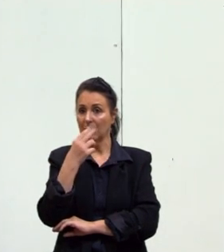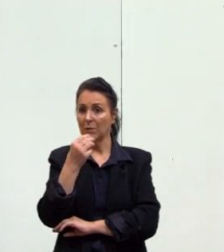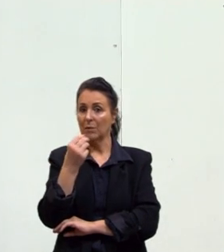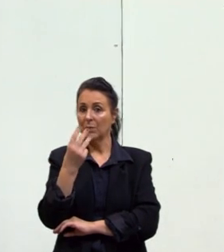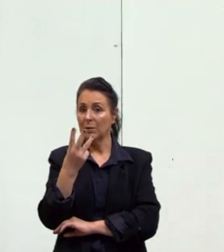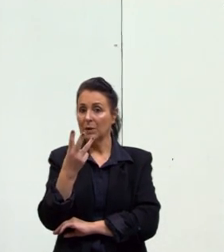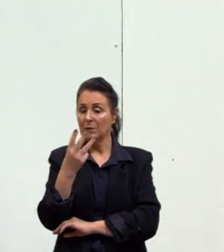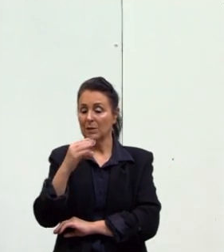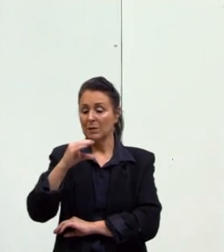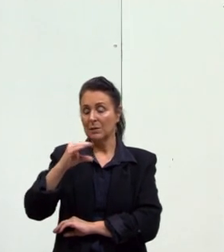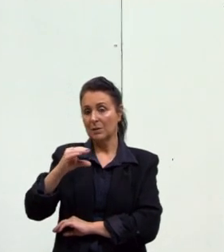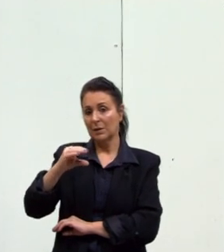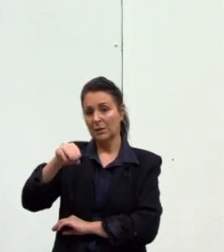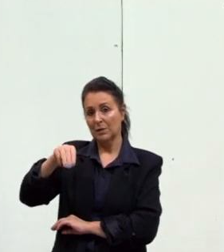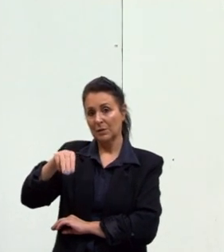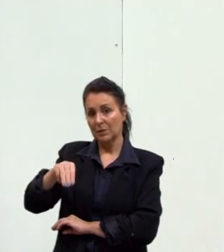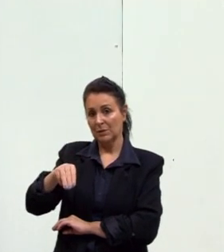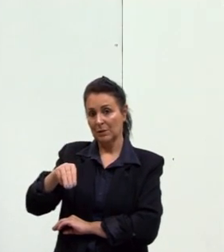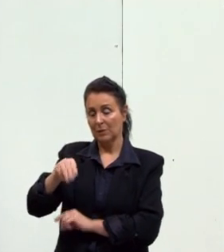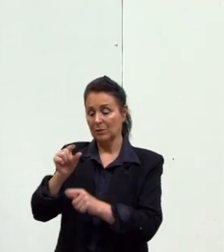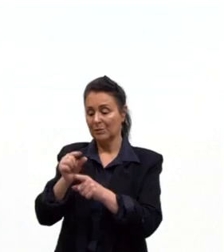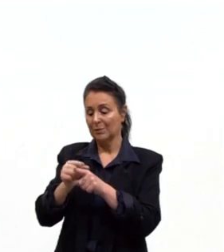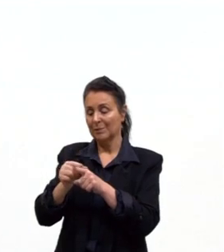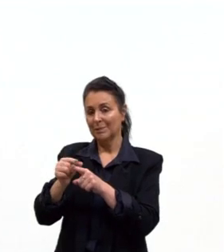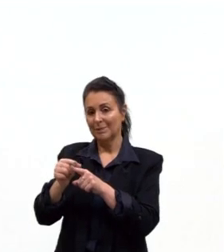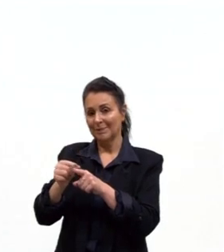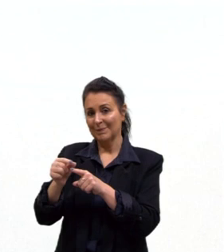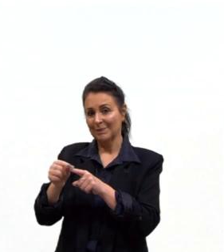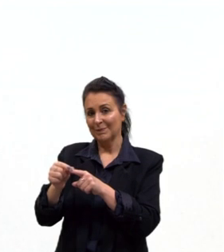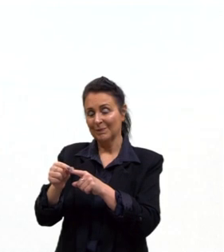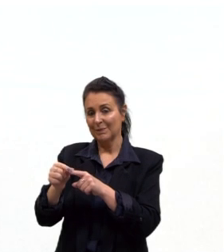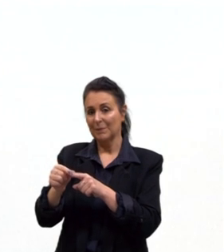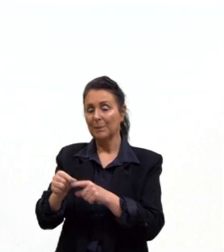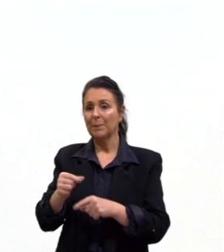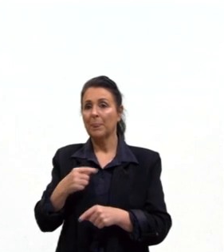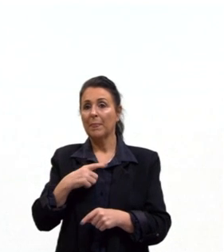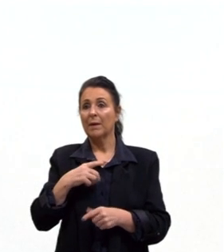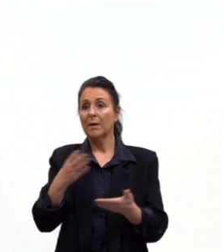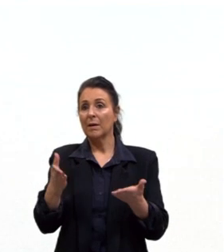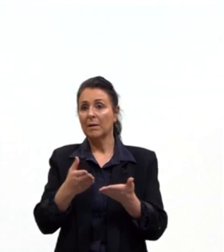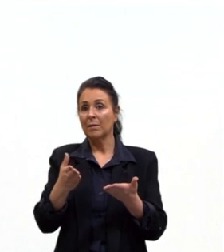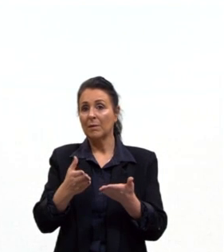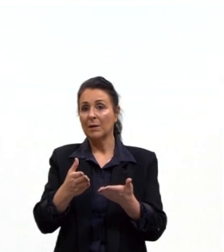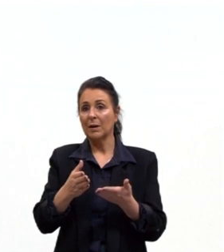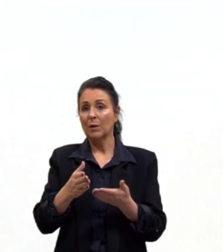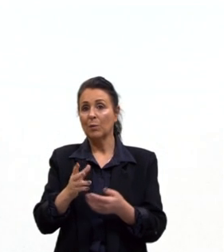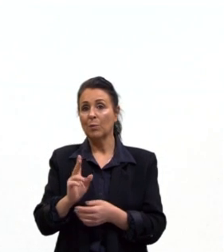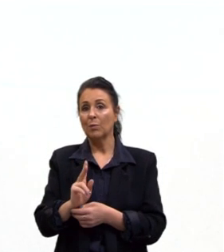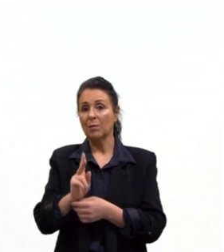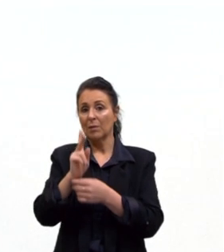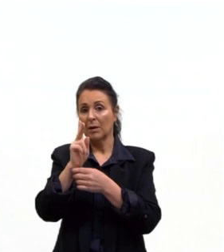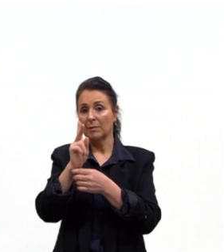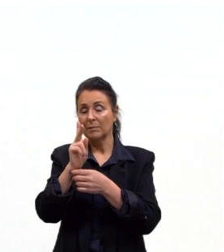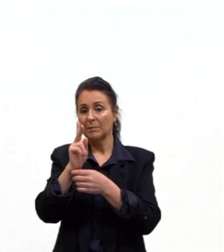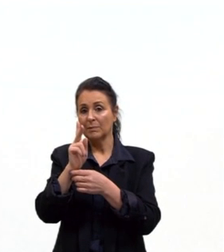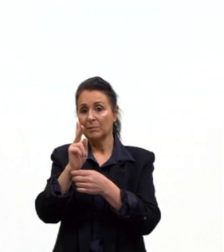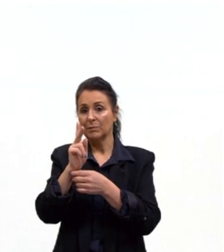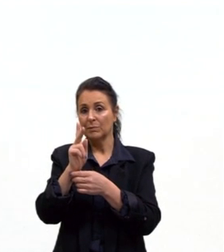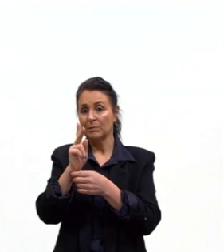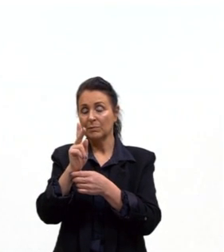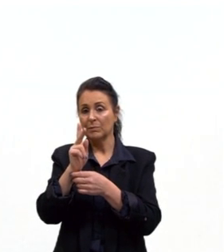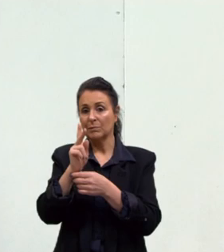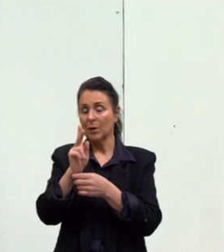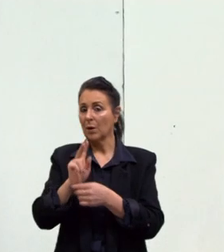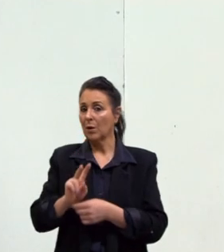três centímetros tá E ali o cá né que a gente já já sabe é um valor tabelado